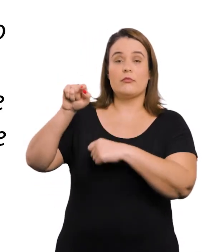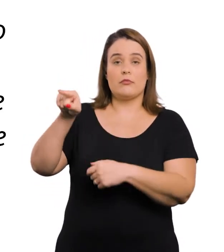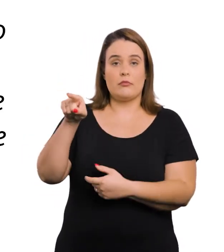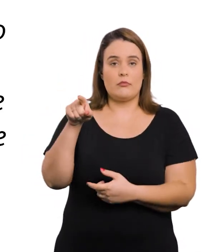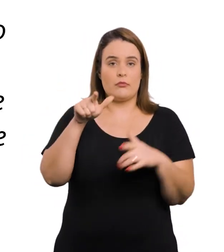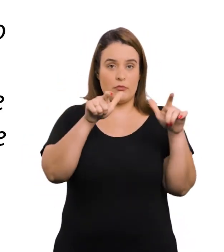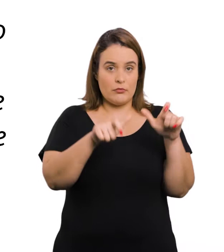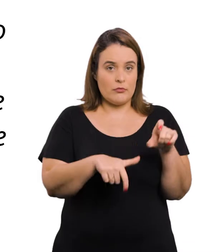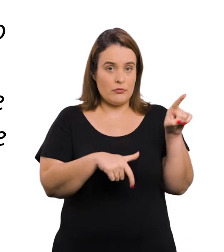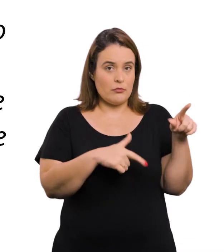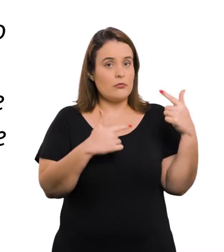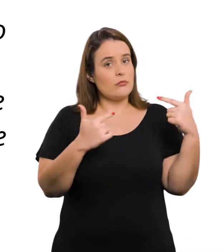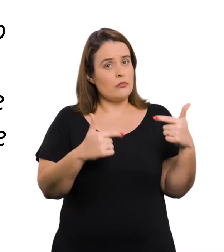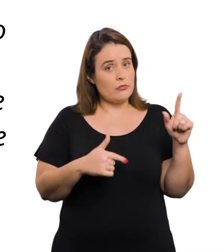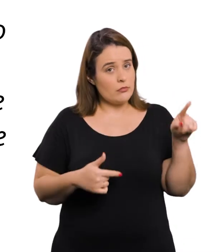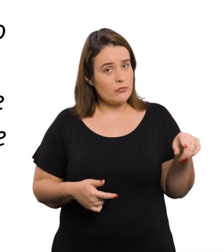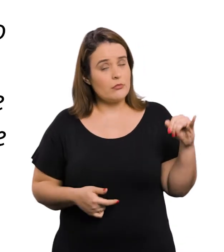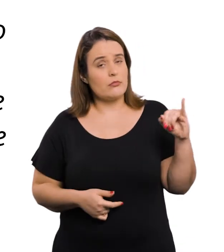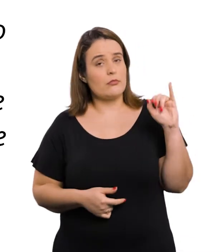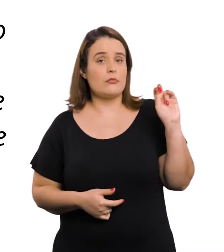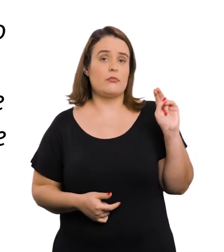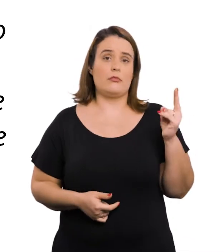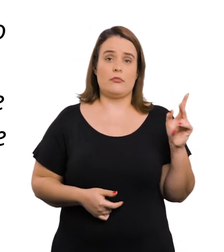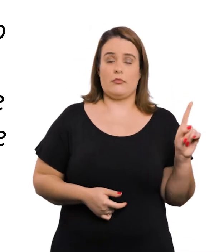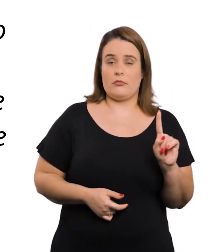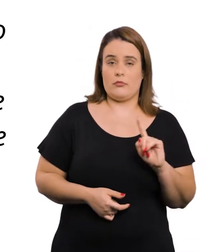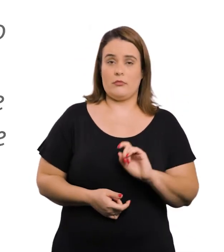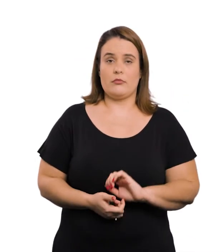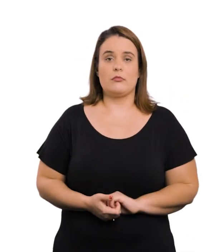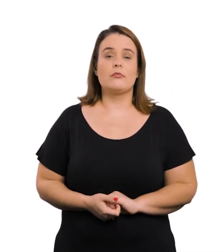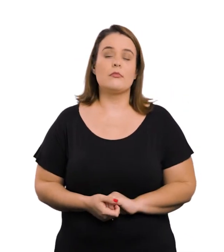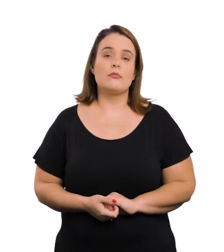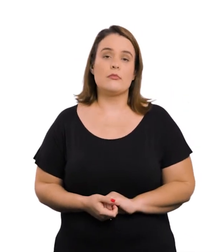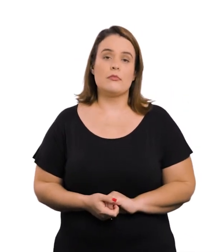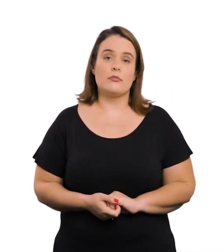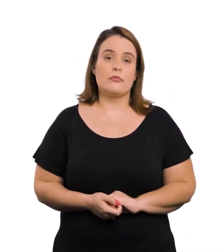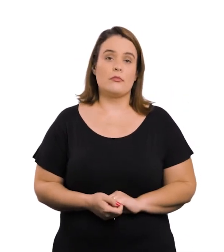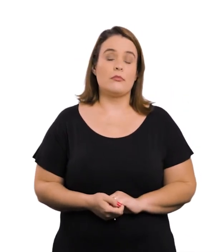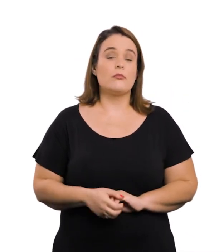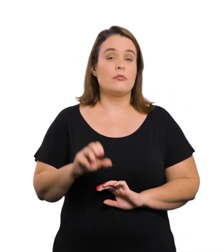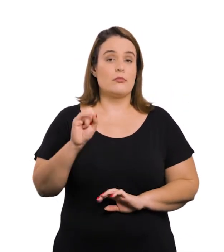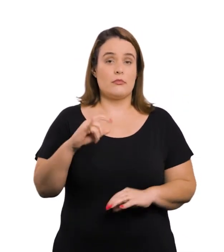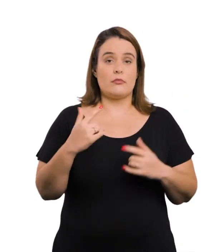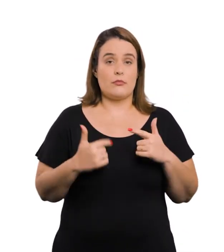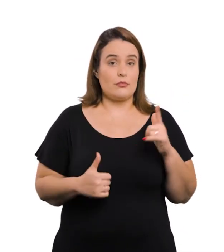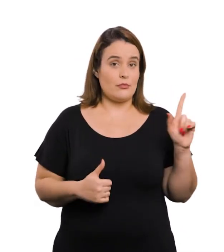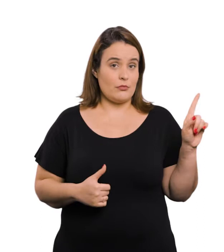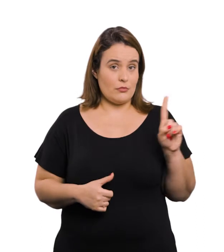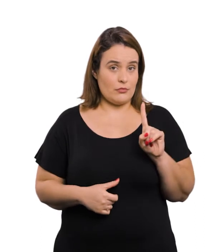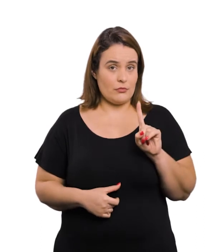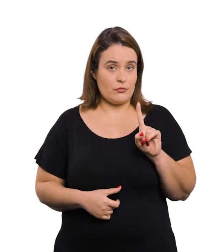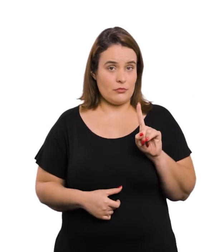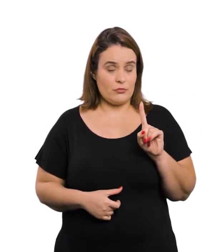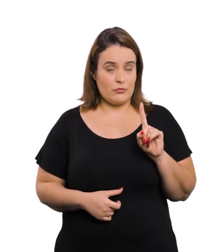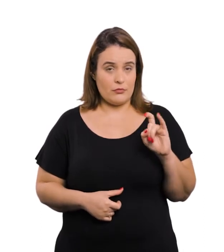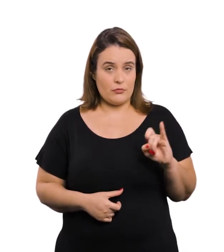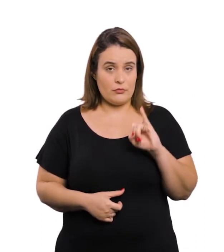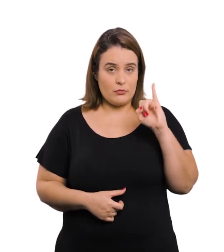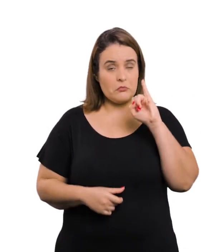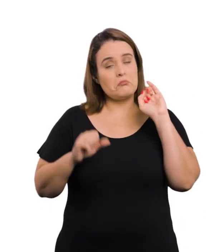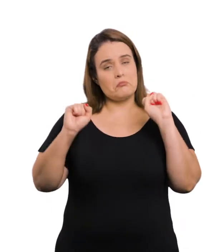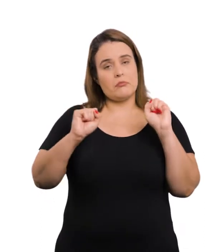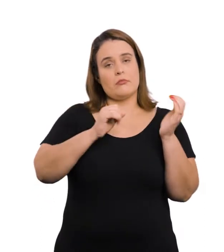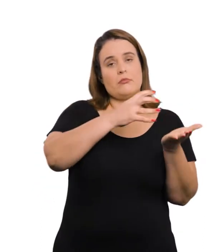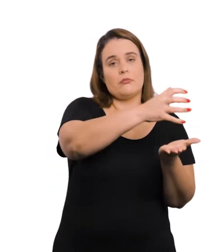se essa parte do posto de trabalho é essencial ou não. Se a tarefa é não essencial, o empregador talvez